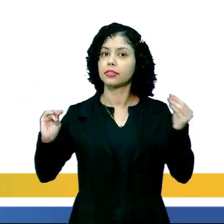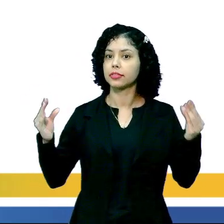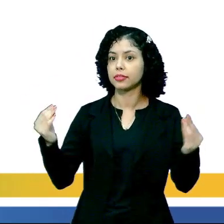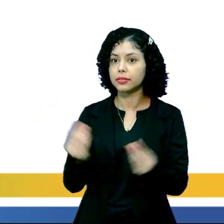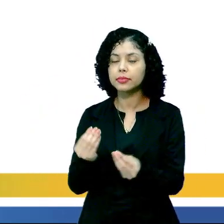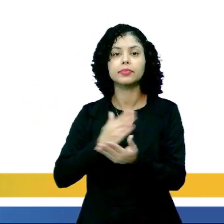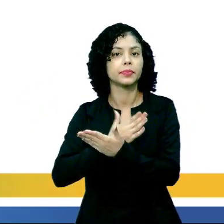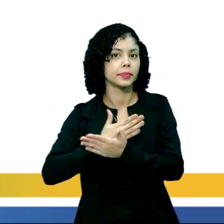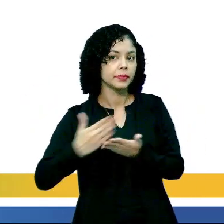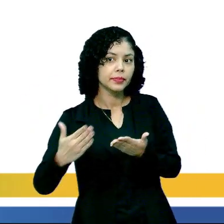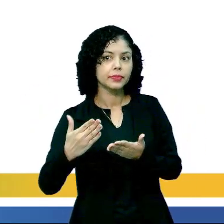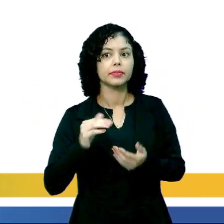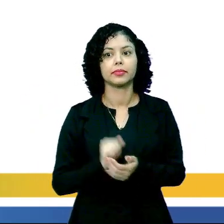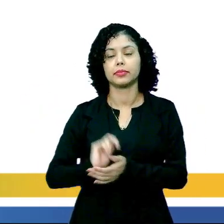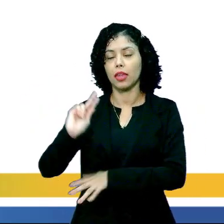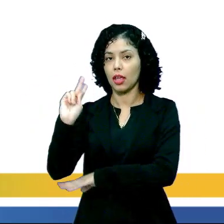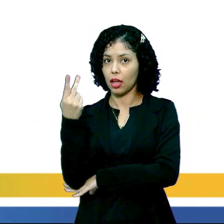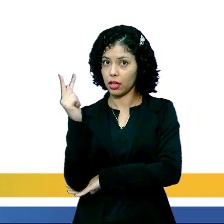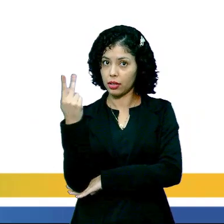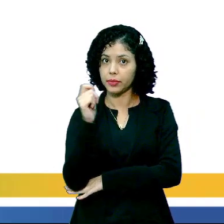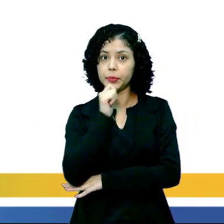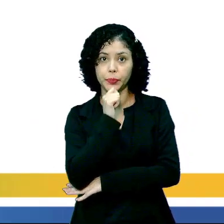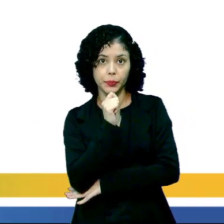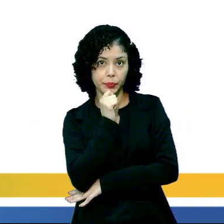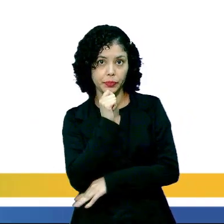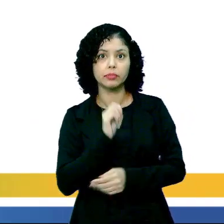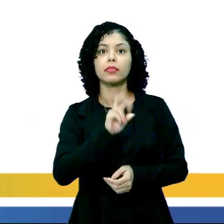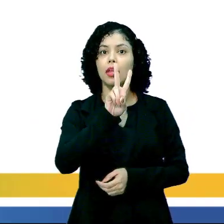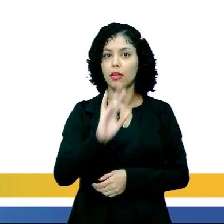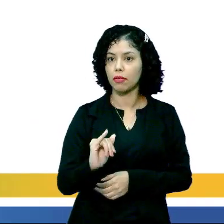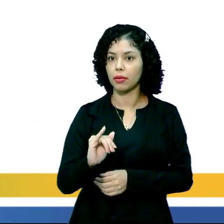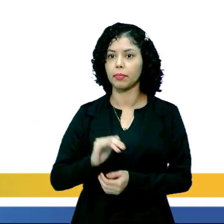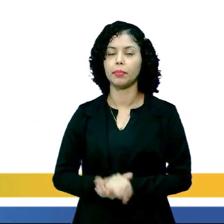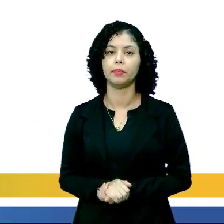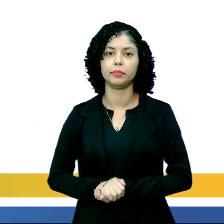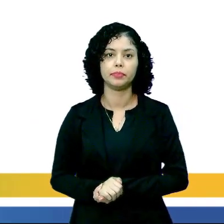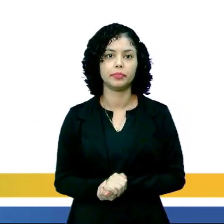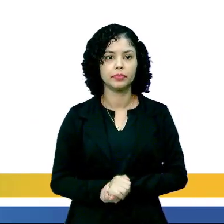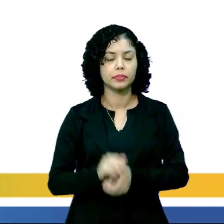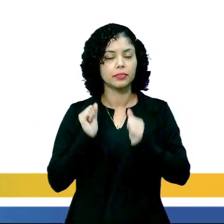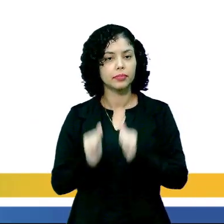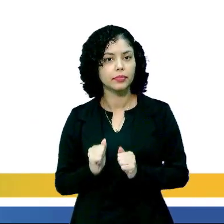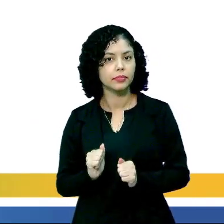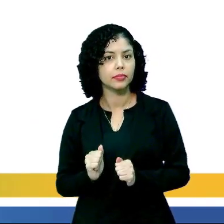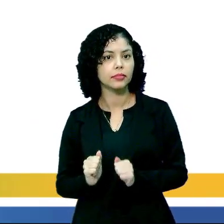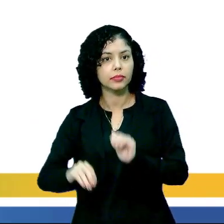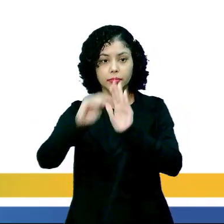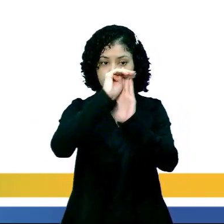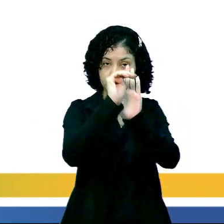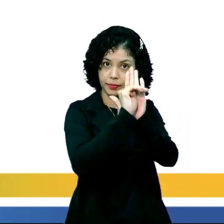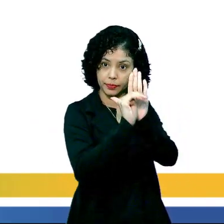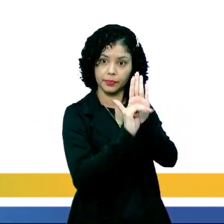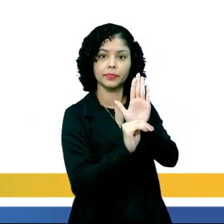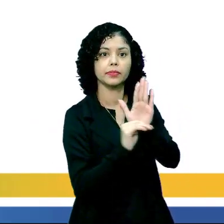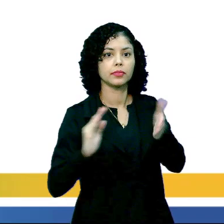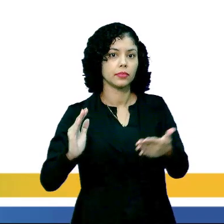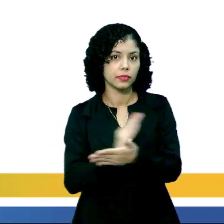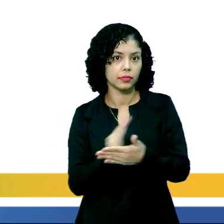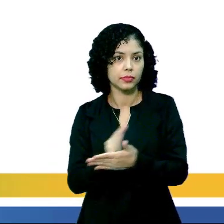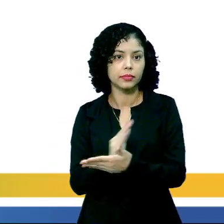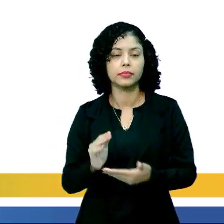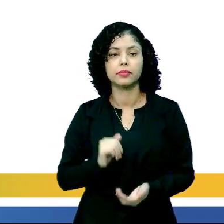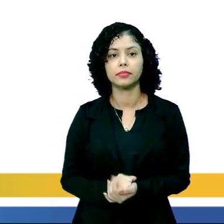substância inicia com hidrogênio se ela inicia com H ela vai ser o máximo nós podemos classificar um ácido de algumas maneiras